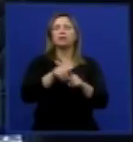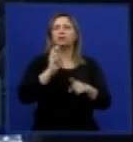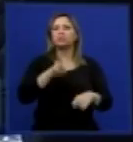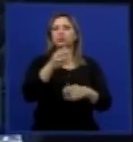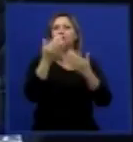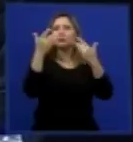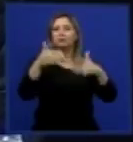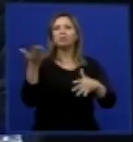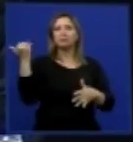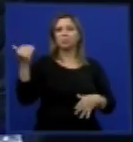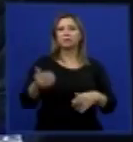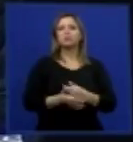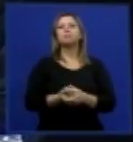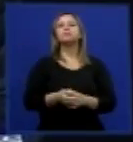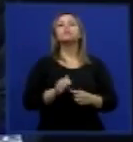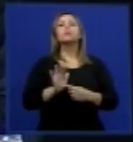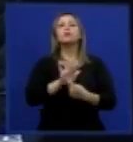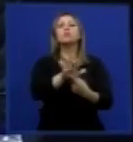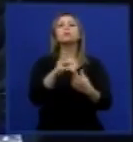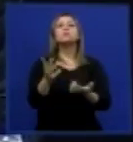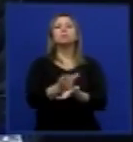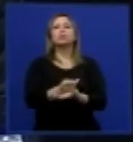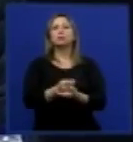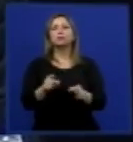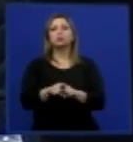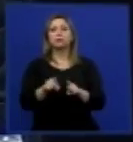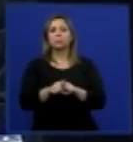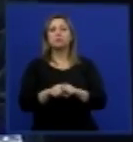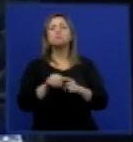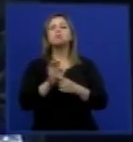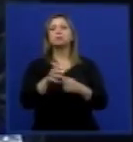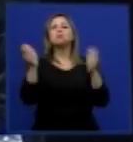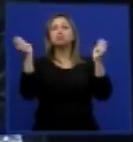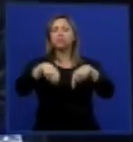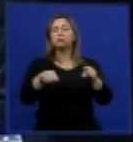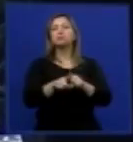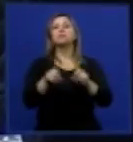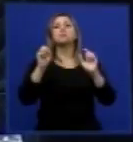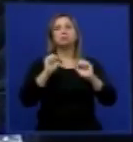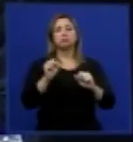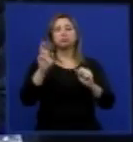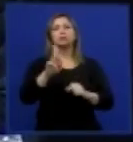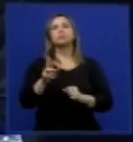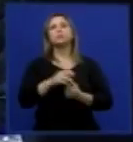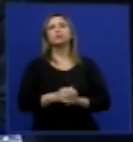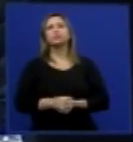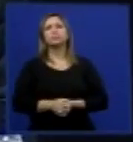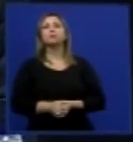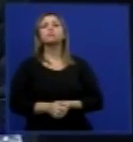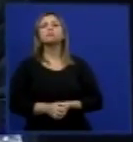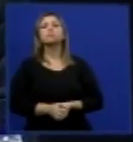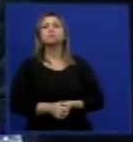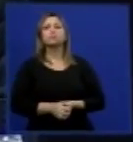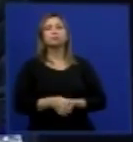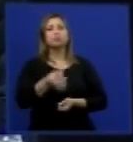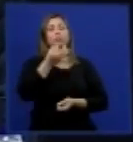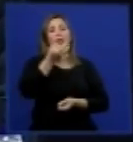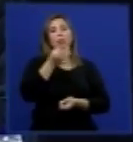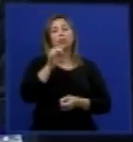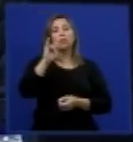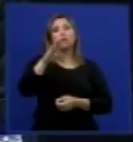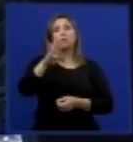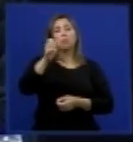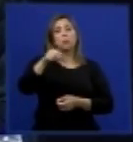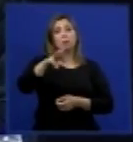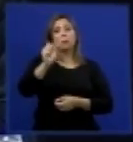explicado aferindo na área de sua competência como cber ressalvo a Ibama